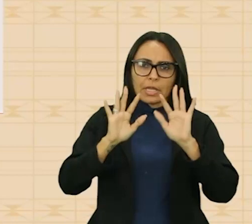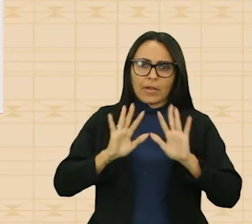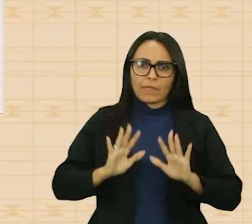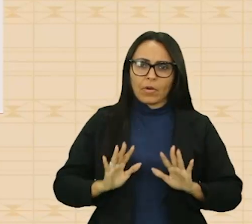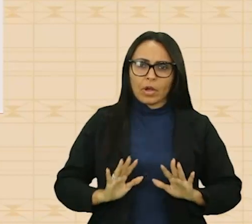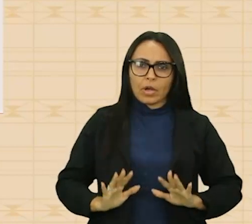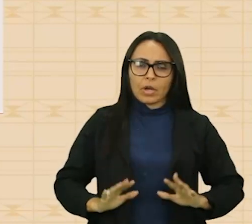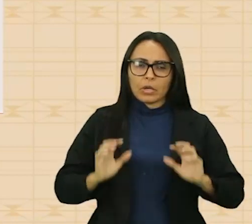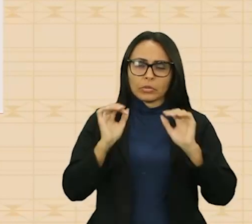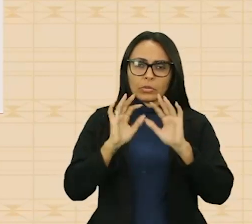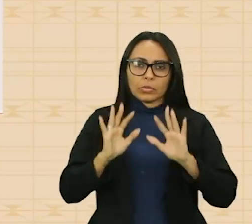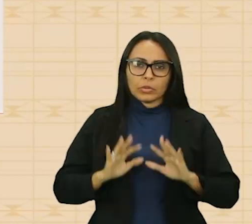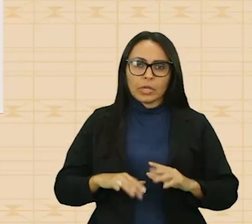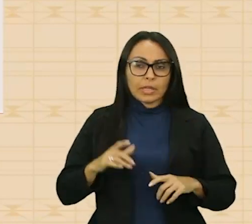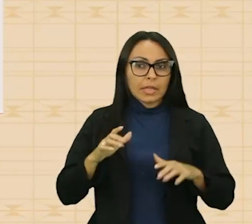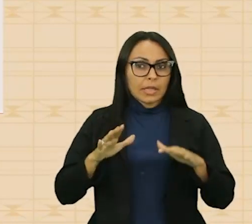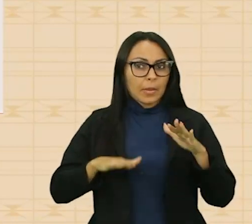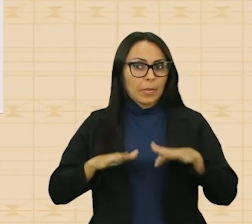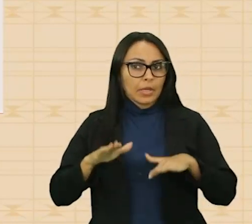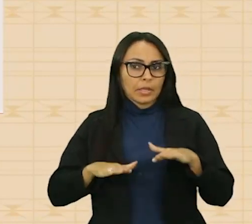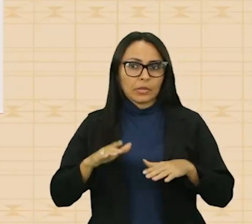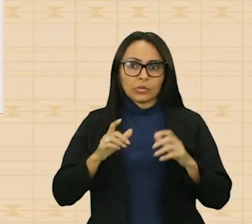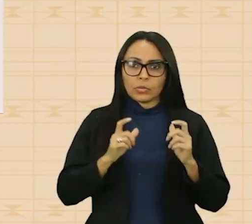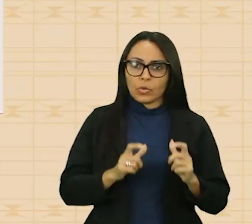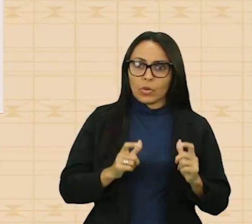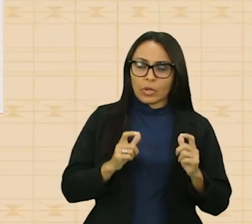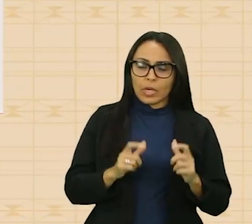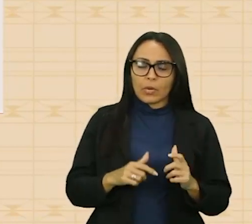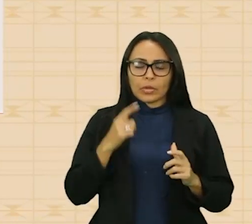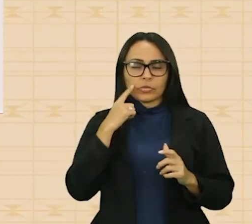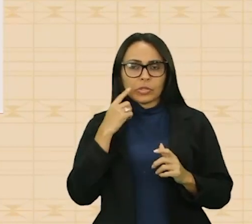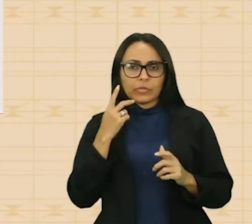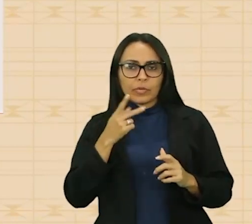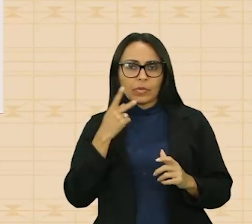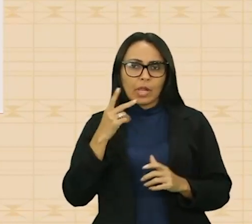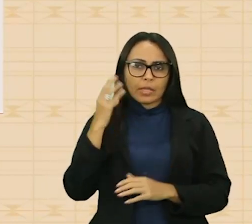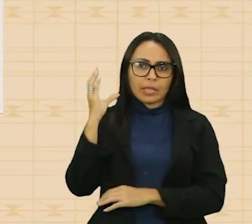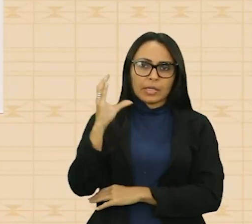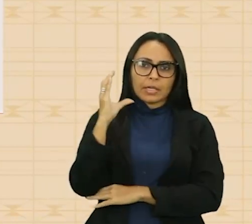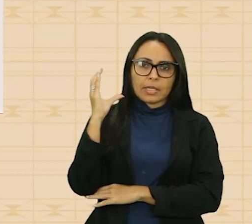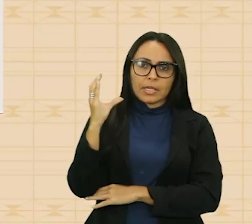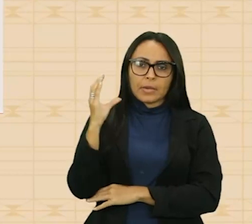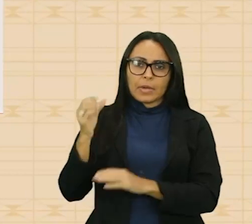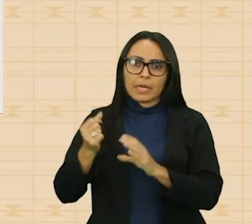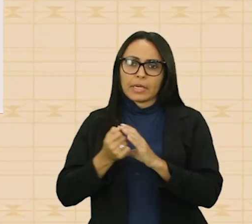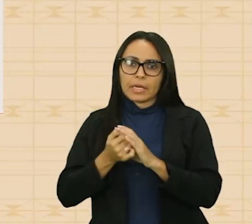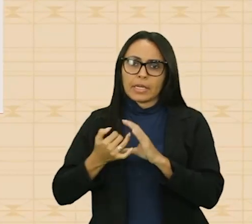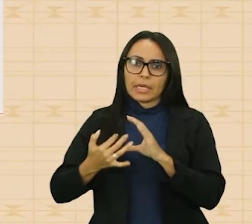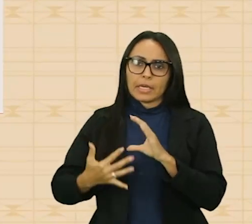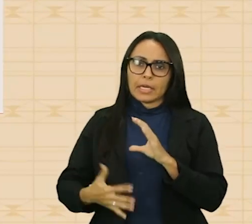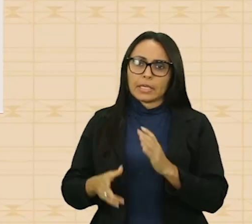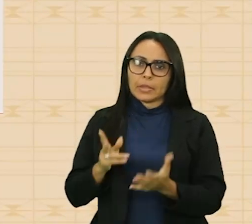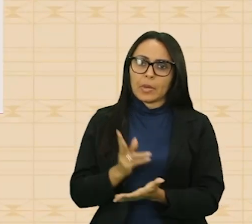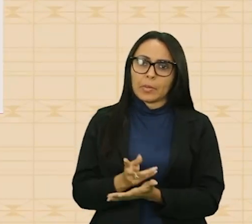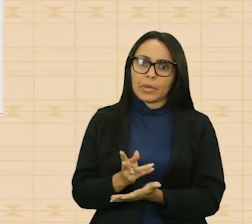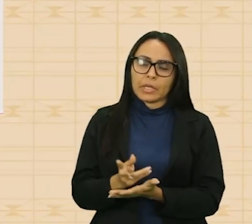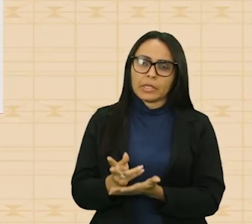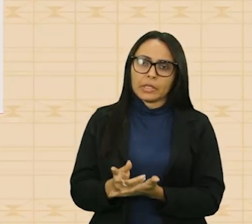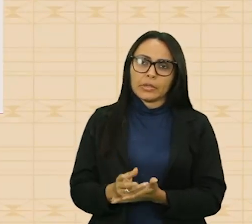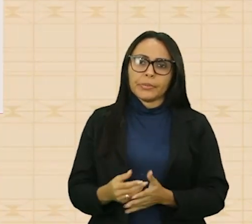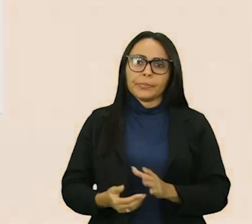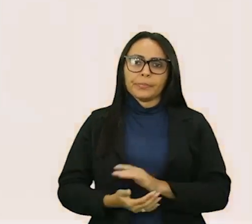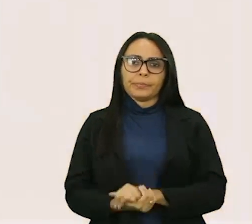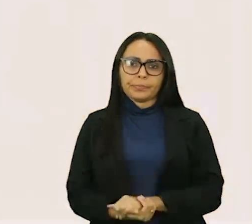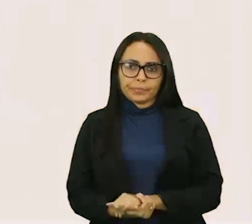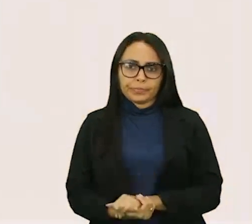estiver. Mas perceba que quando a gente falar de clima, a gente vai falar de características permanentes. É como se fosse